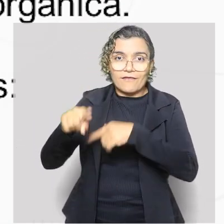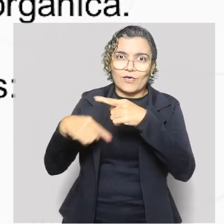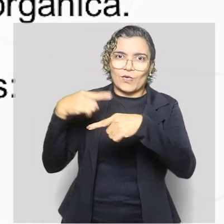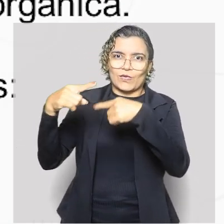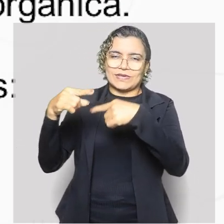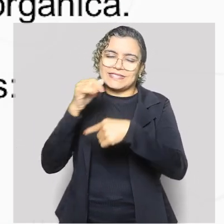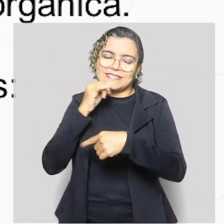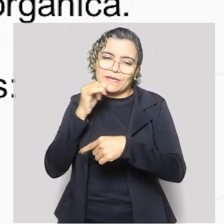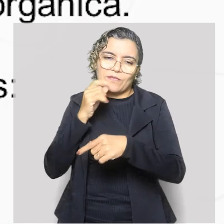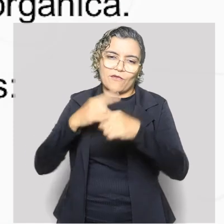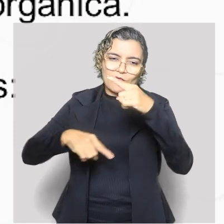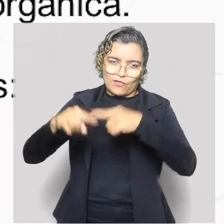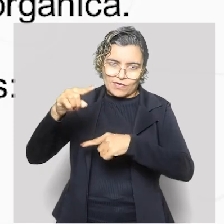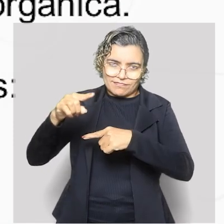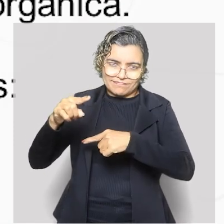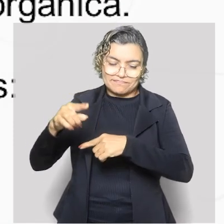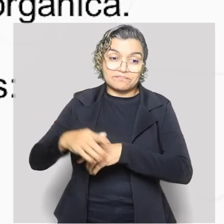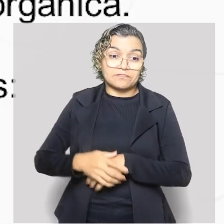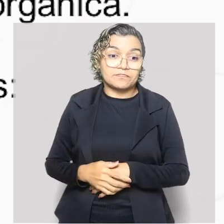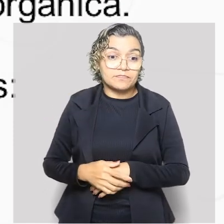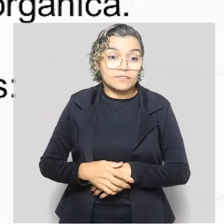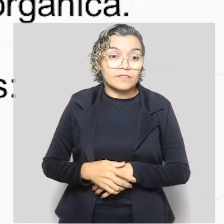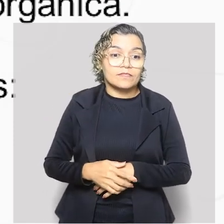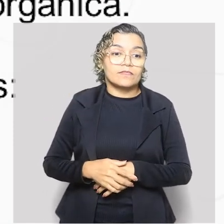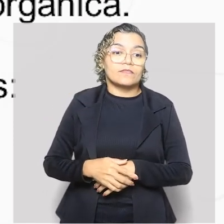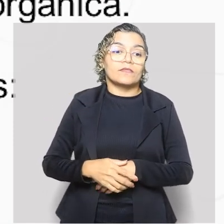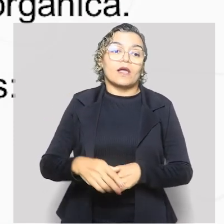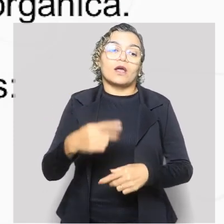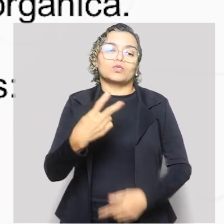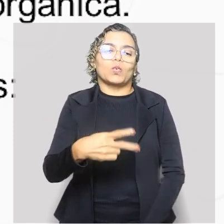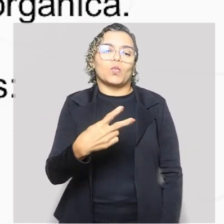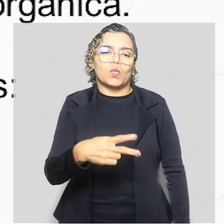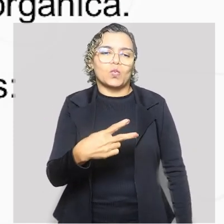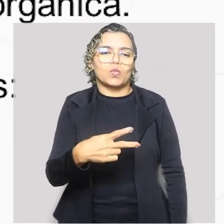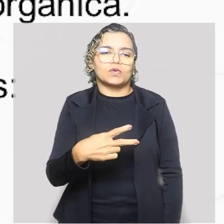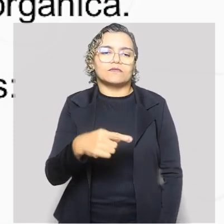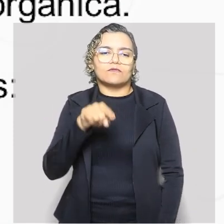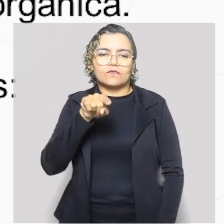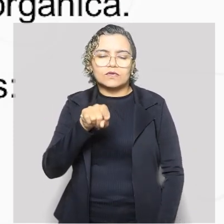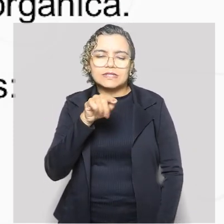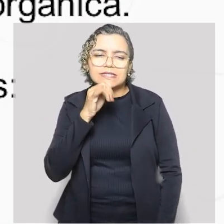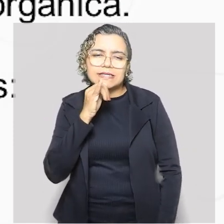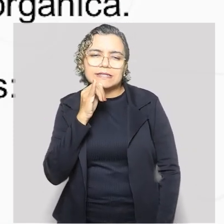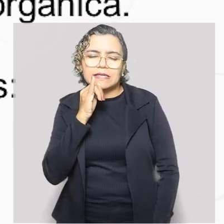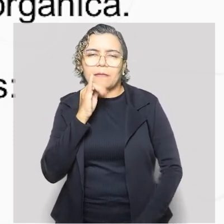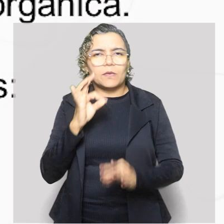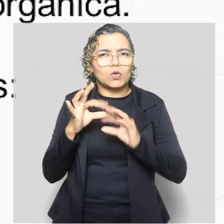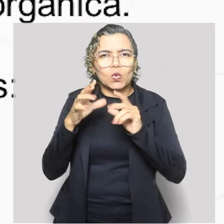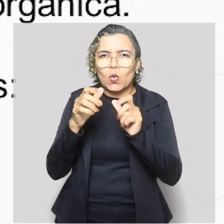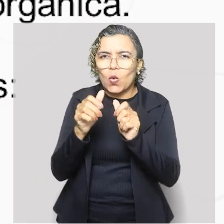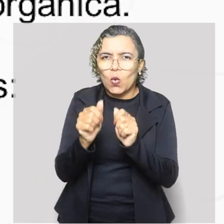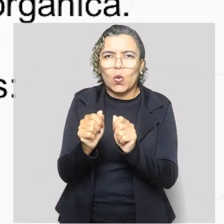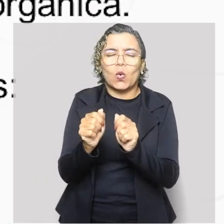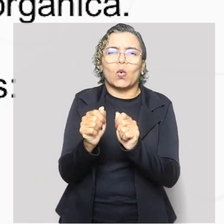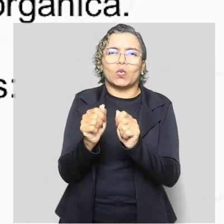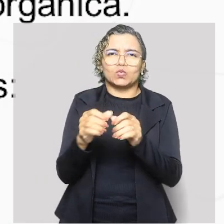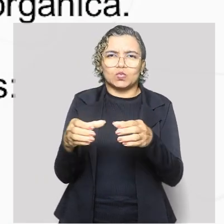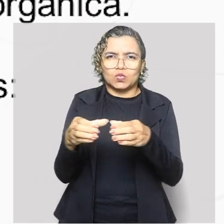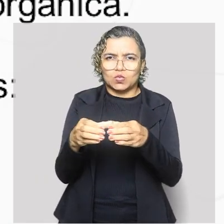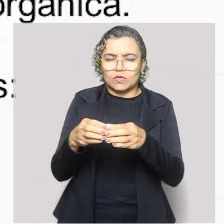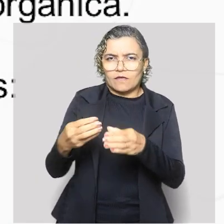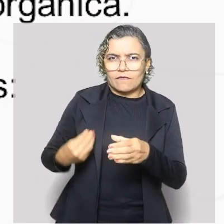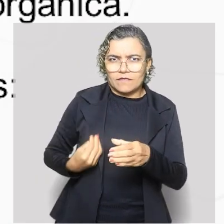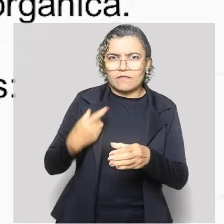tá, gente? 2. Reproduzem-se sexualmente. Será se todo indivíduo realmente ele se reproduz de forma sexuada?